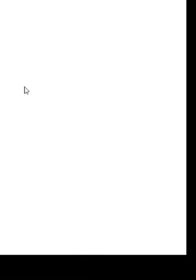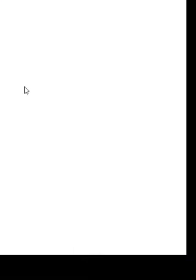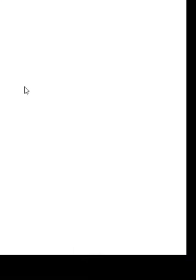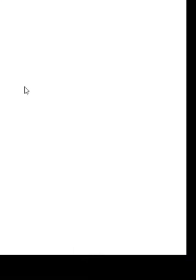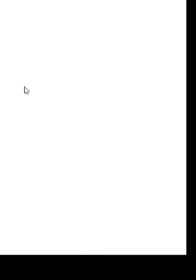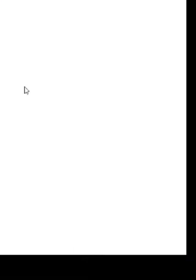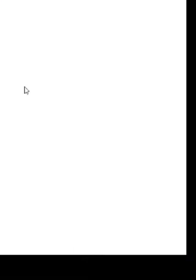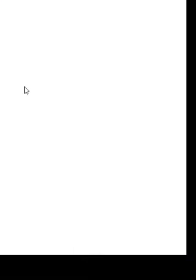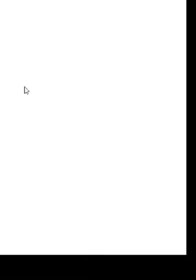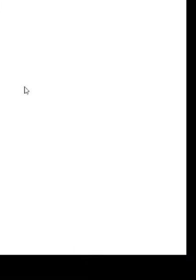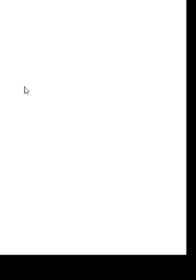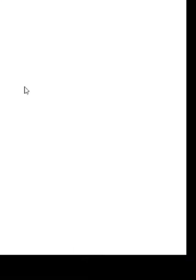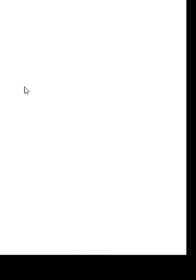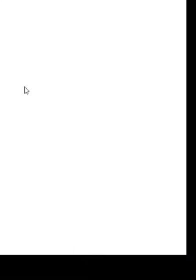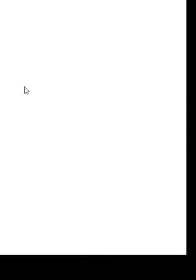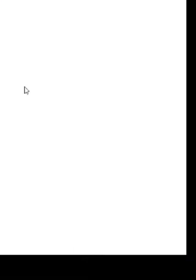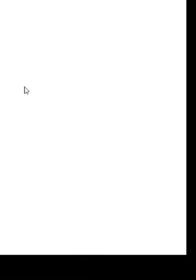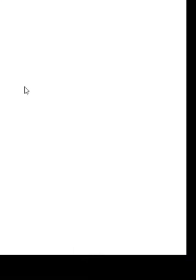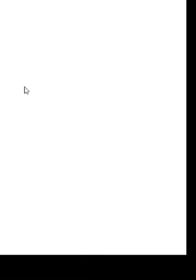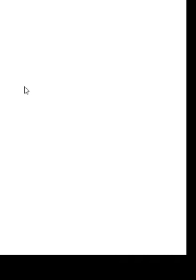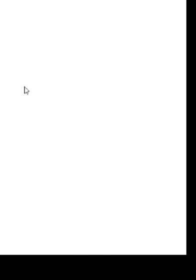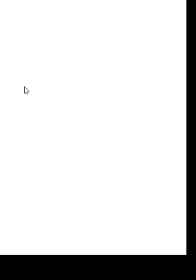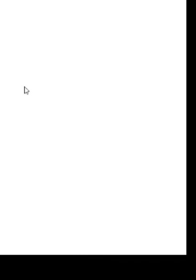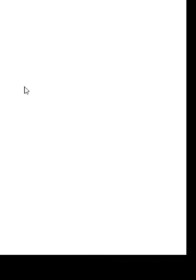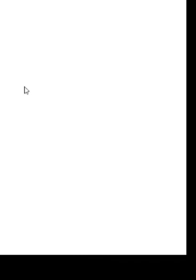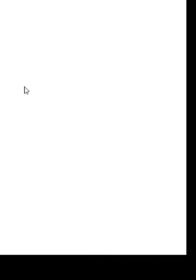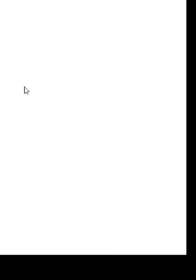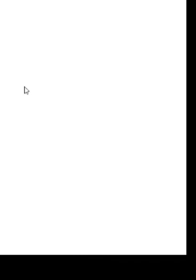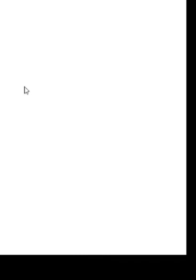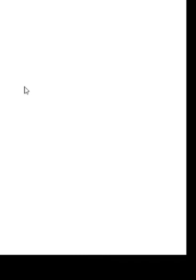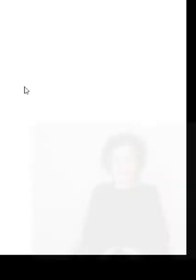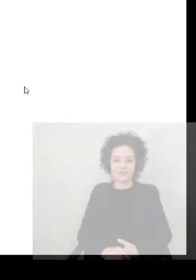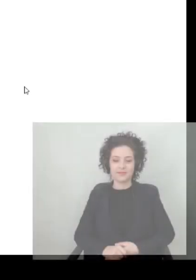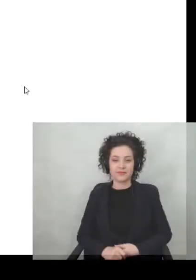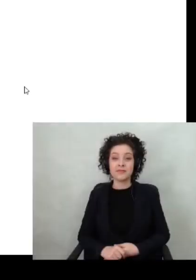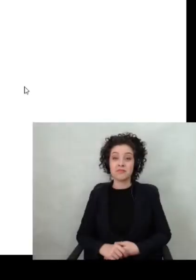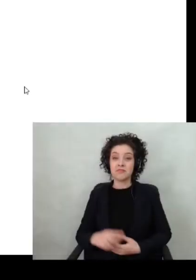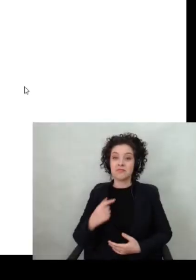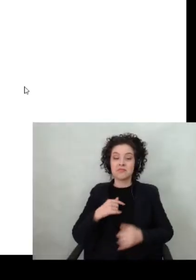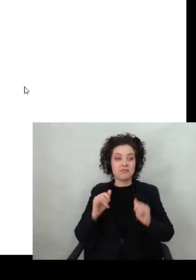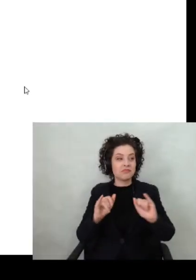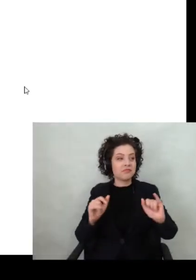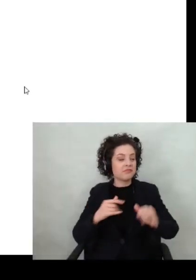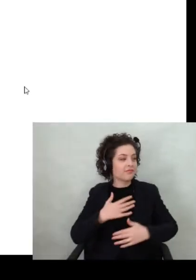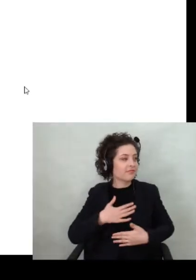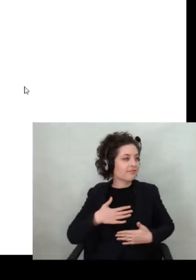Eu queria dizer a vocês que nós estamos muito satisfeitos